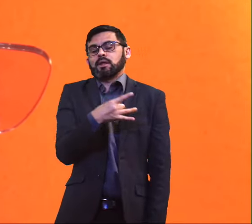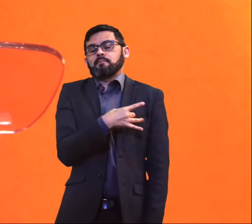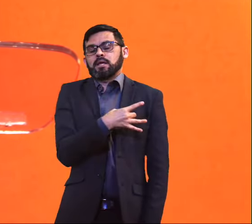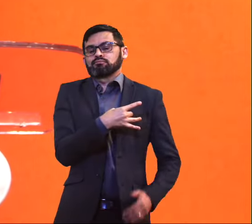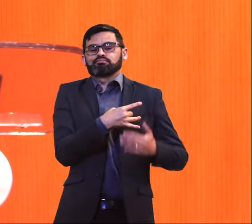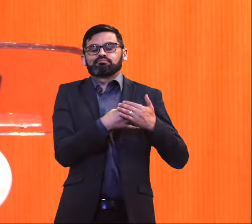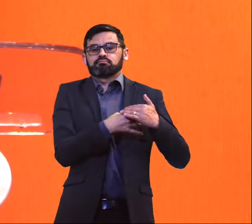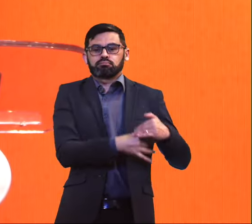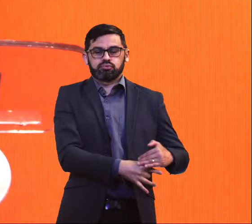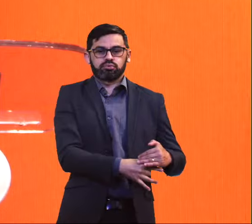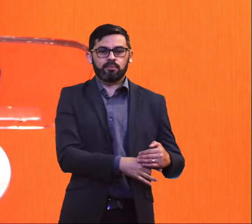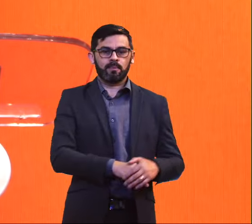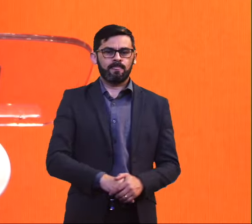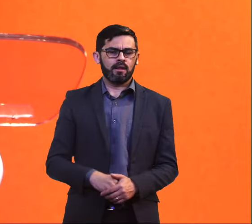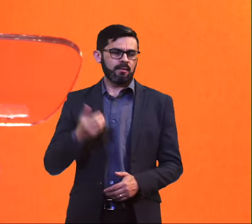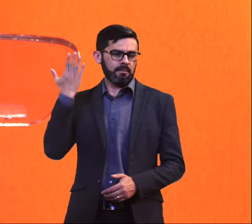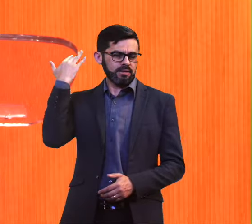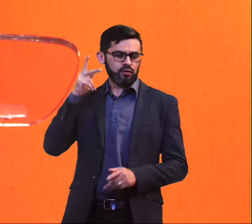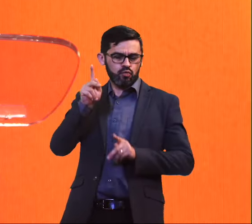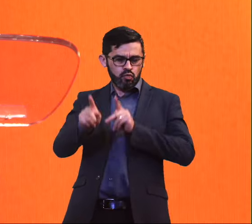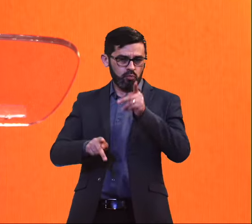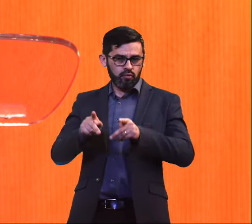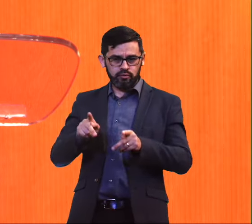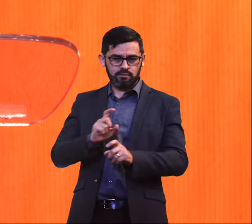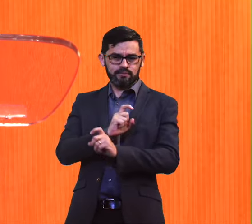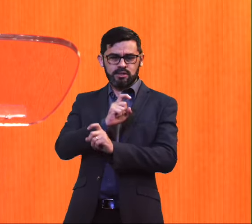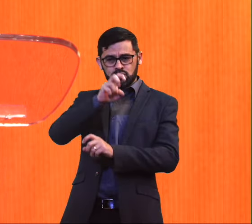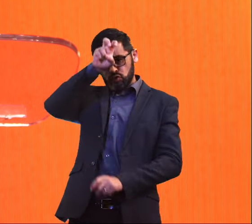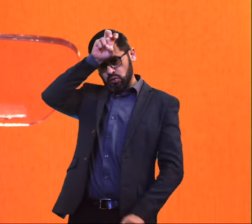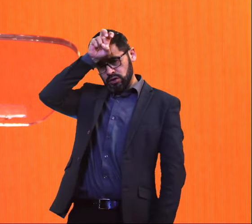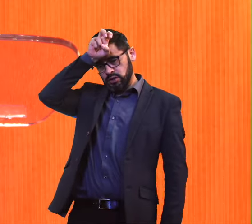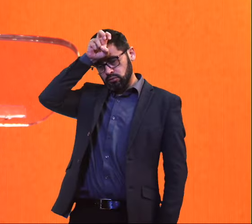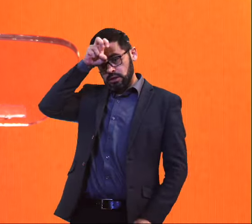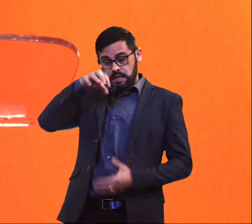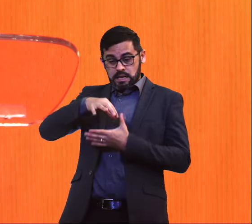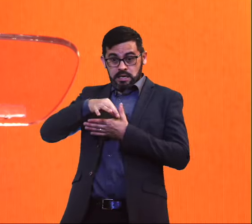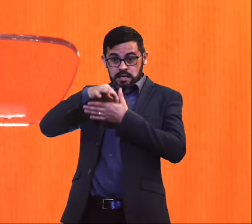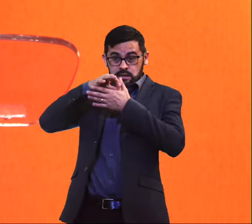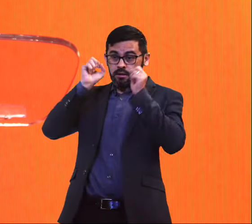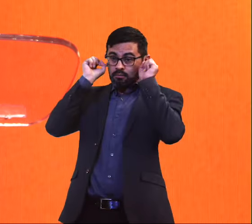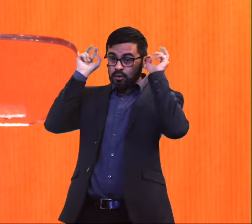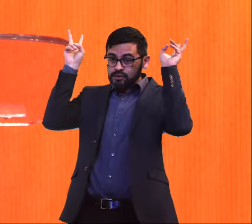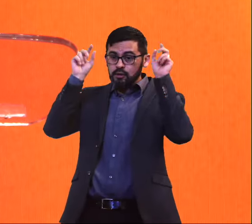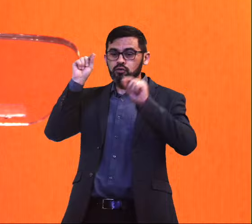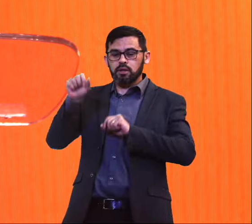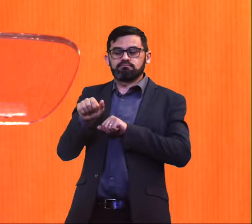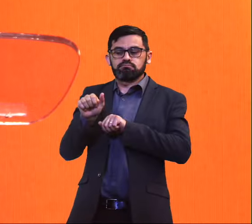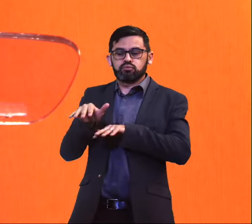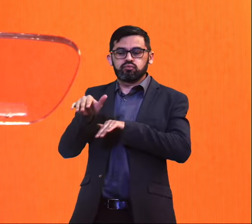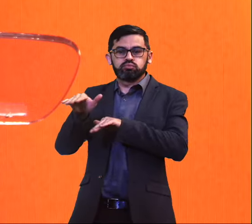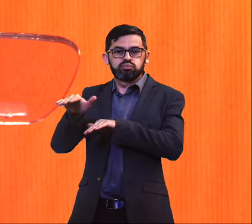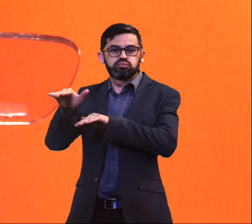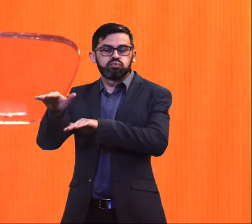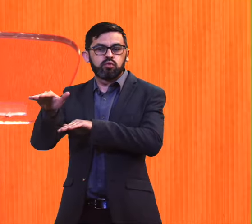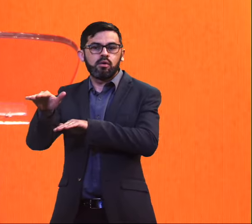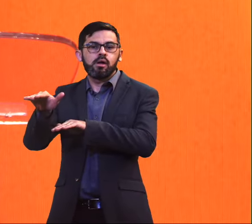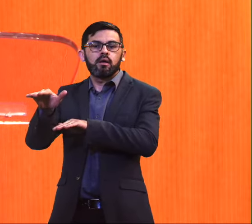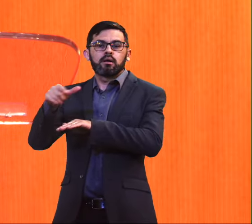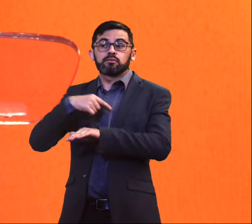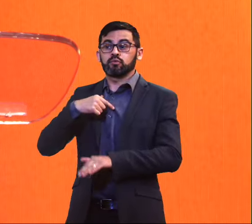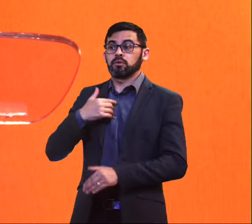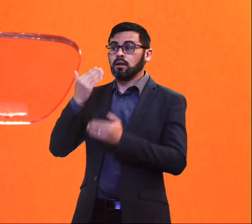do Egito, liderado por Moisés, que chega um determinado momento, que a Bíblia diz assim, que eles estão, na frente